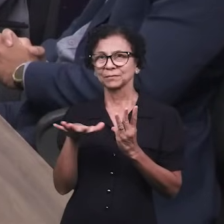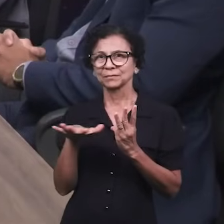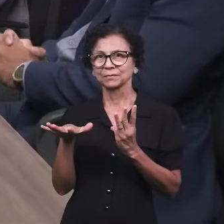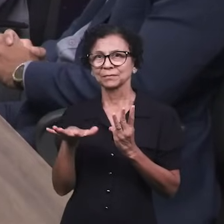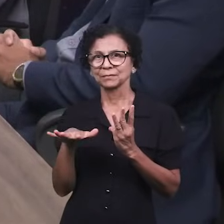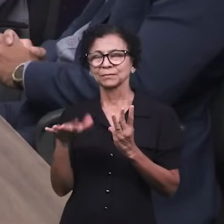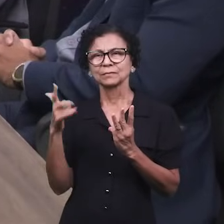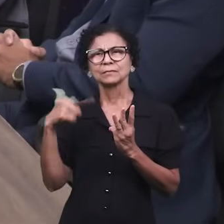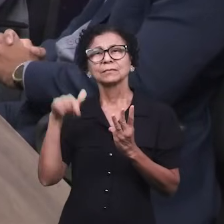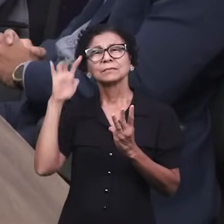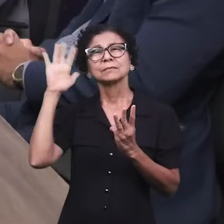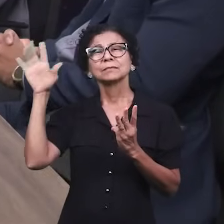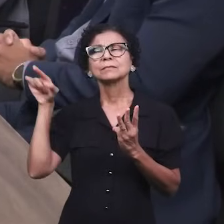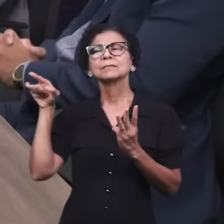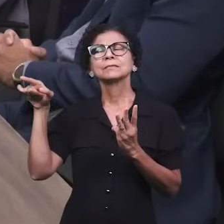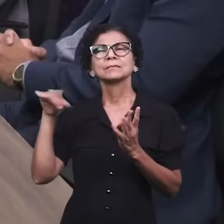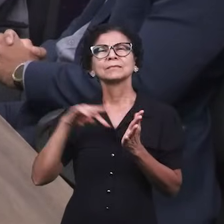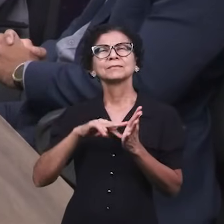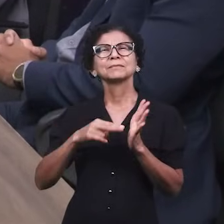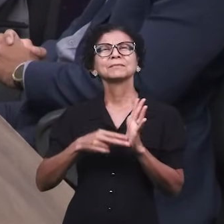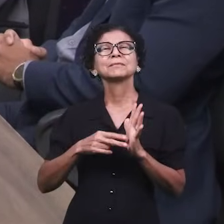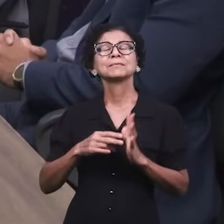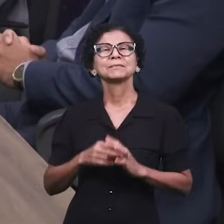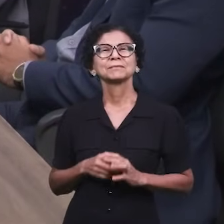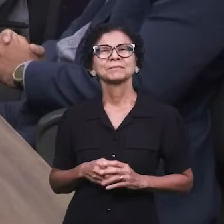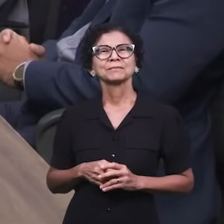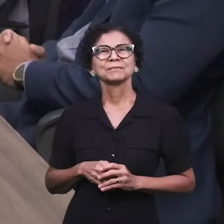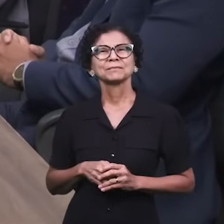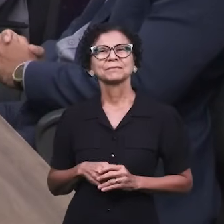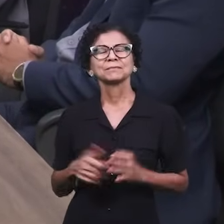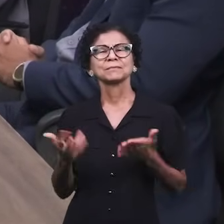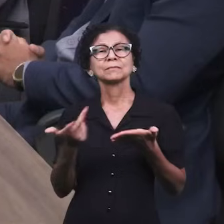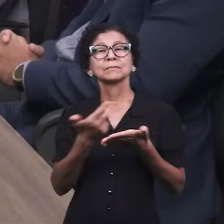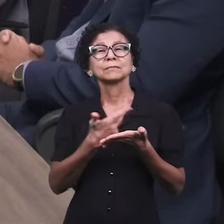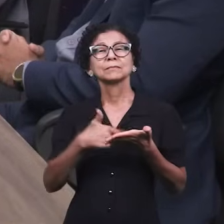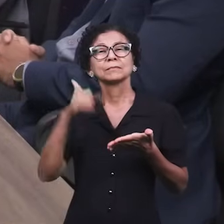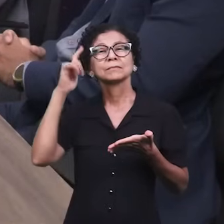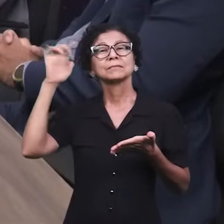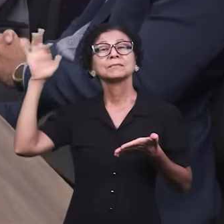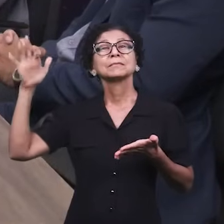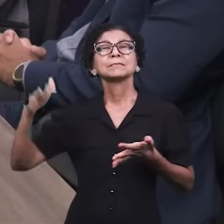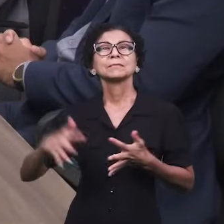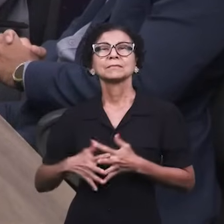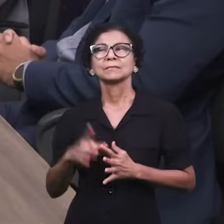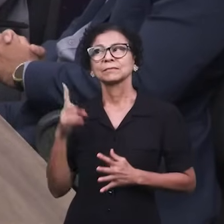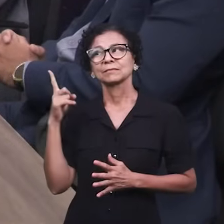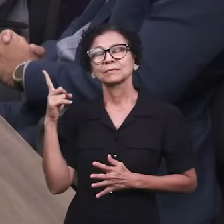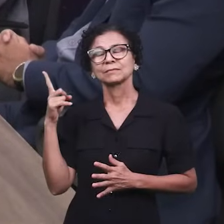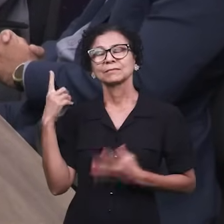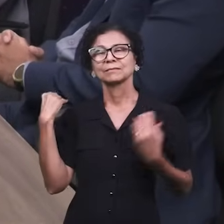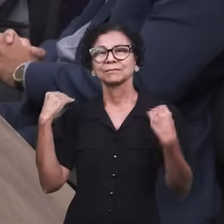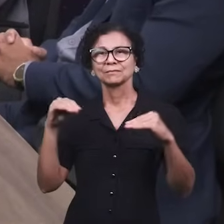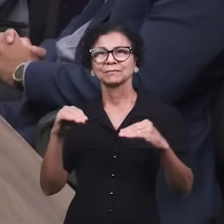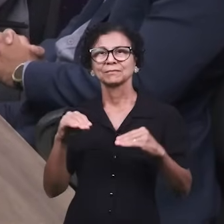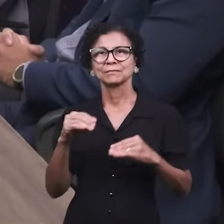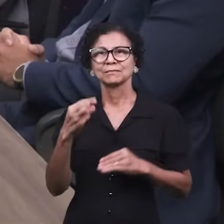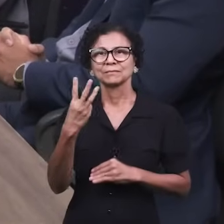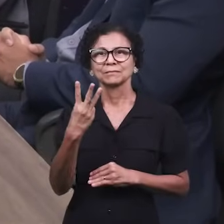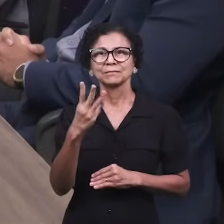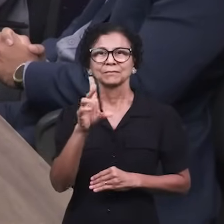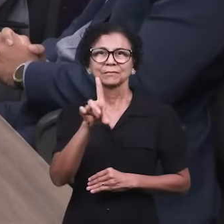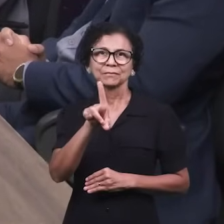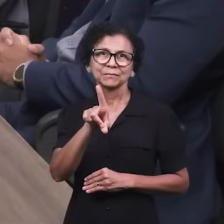Novamente eu convido os irmãos a imaginar que figura é aquela. Pode imaginar um monte de coisa. Vamos colocar de novo a 3ª medida. Ali